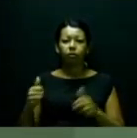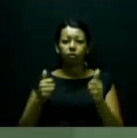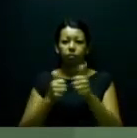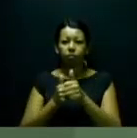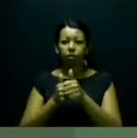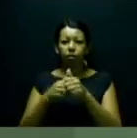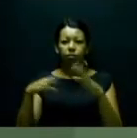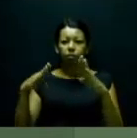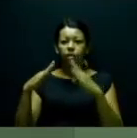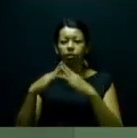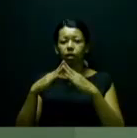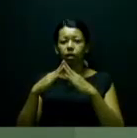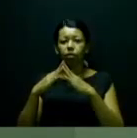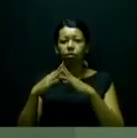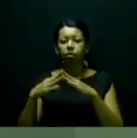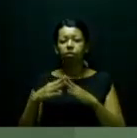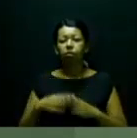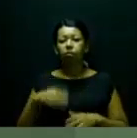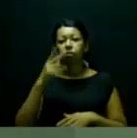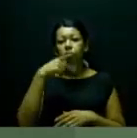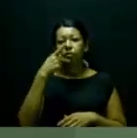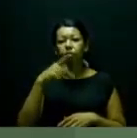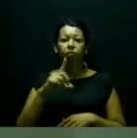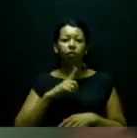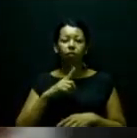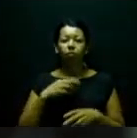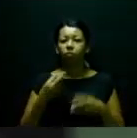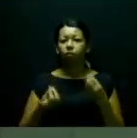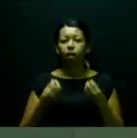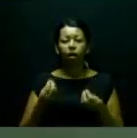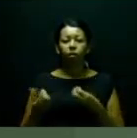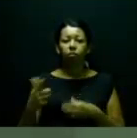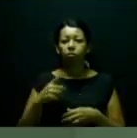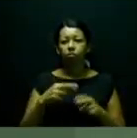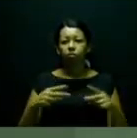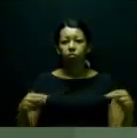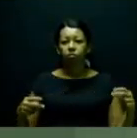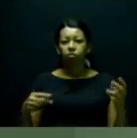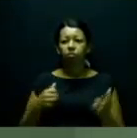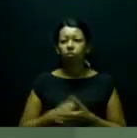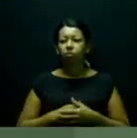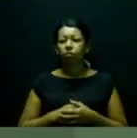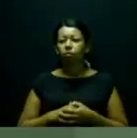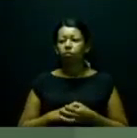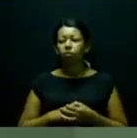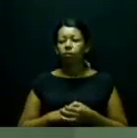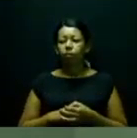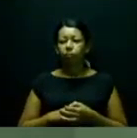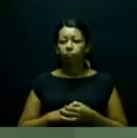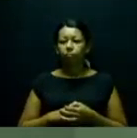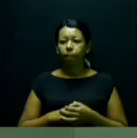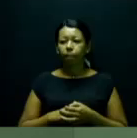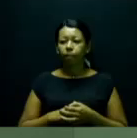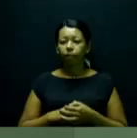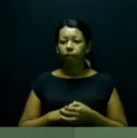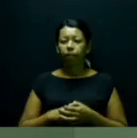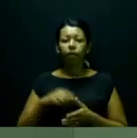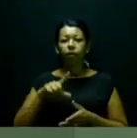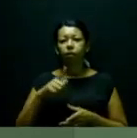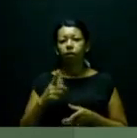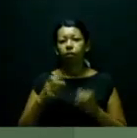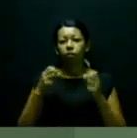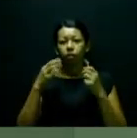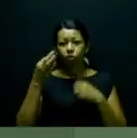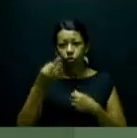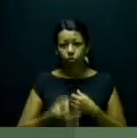foi o caso, apontando que ia ter condição, ia ter ônibus, etc., e a gente não está vendo isso acontecer. Porque não é justo